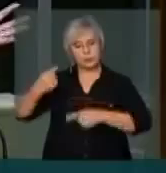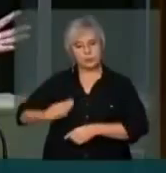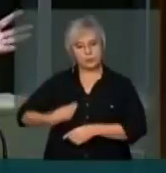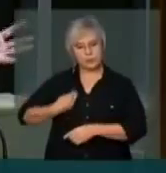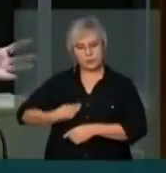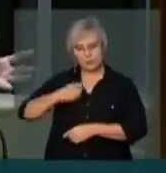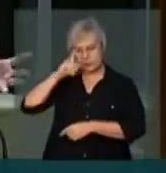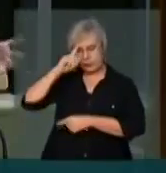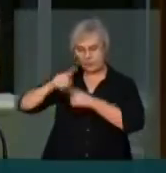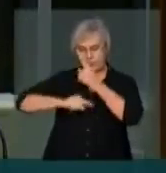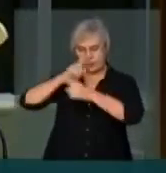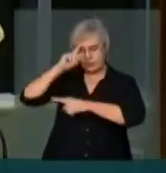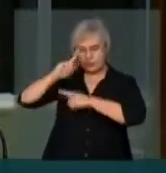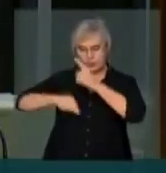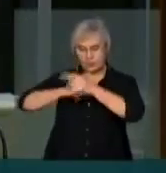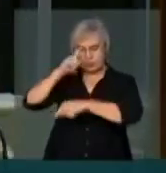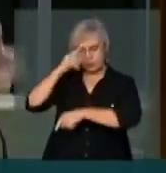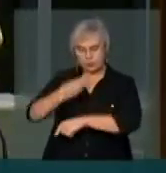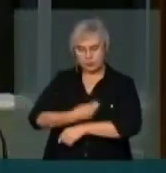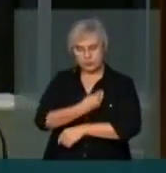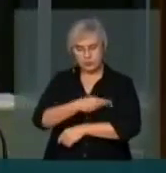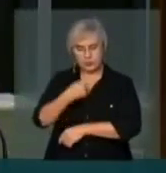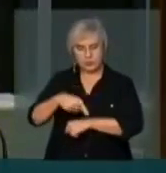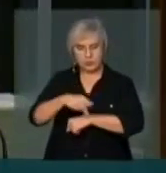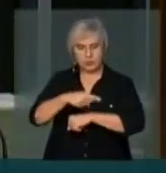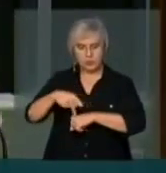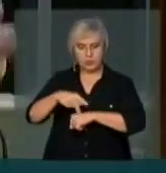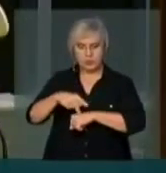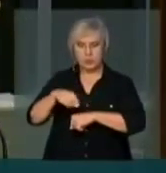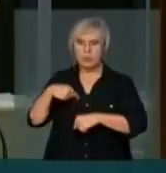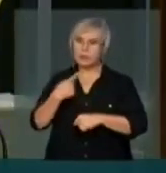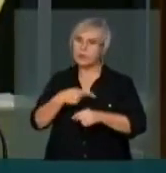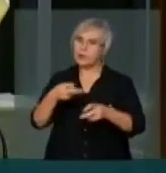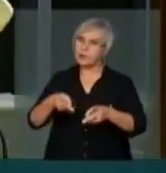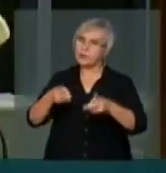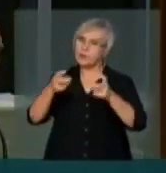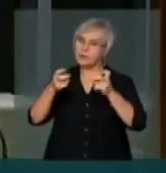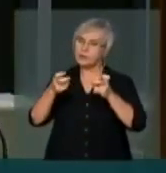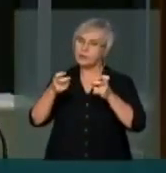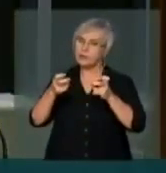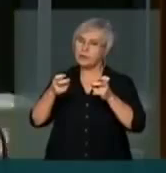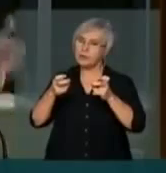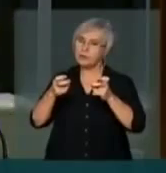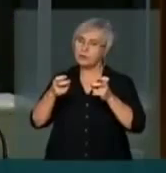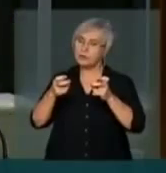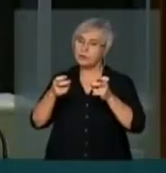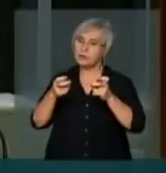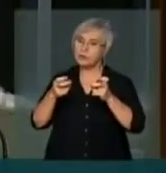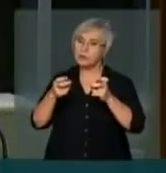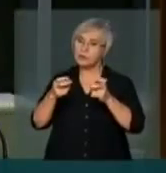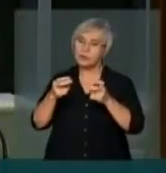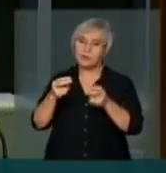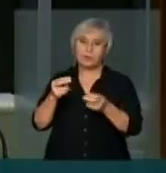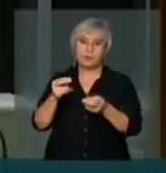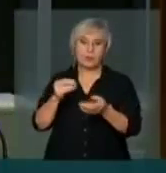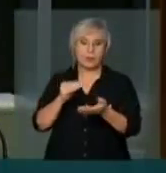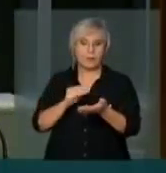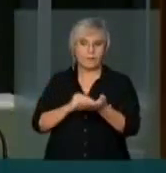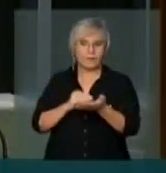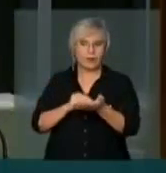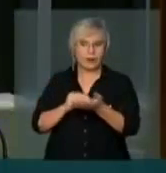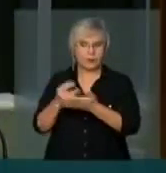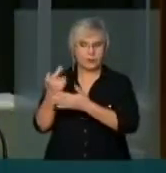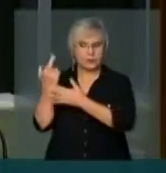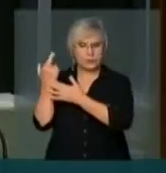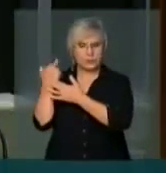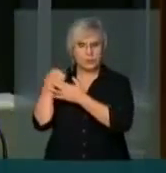deste país, nós percebemos a gravidade, a irresponsabilidade daqueles que vêm